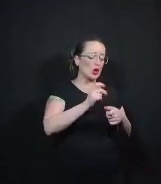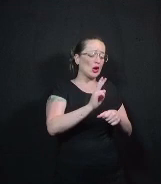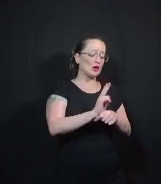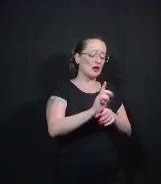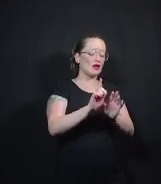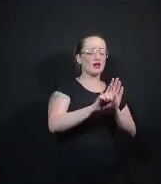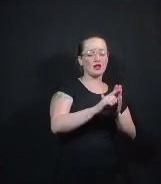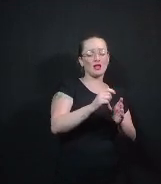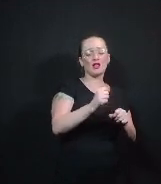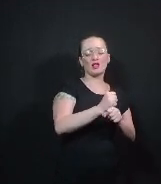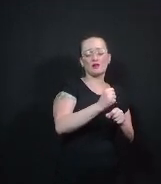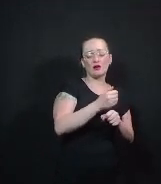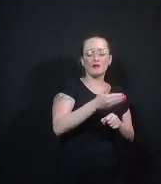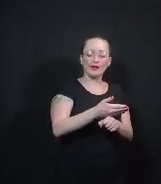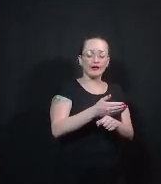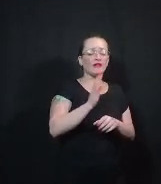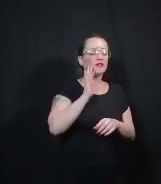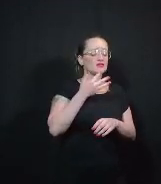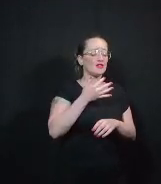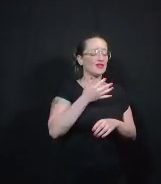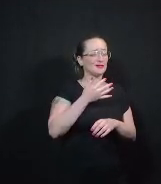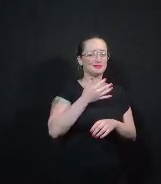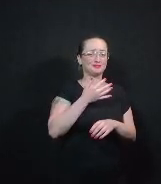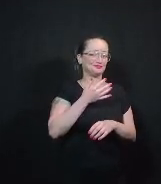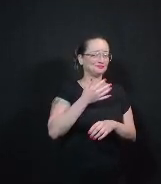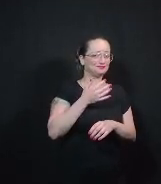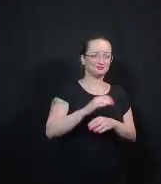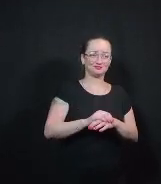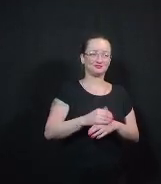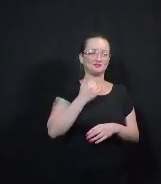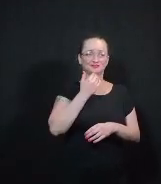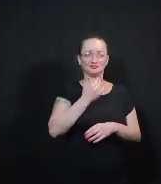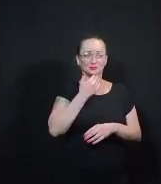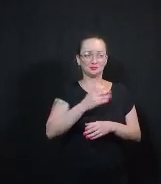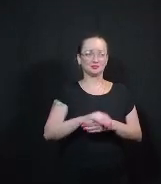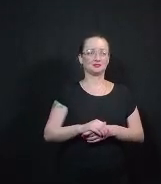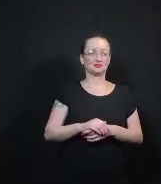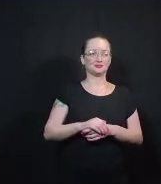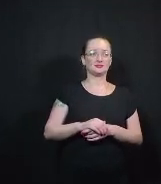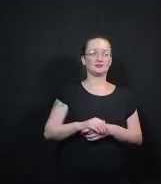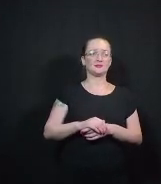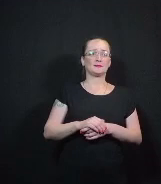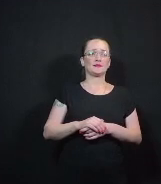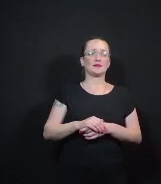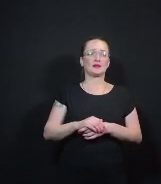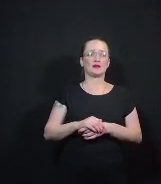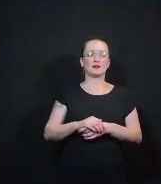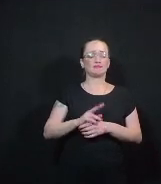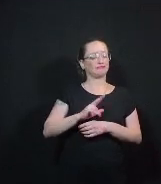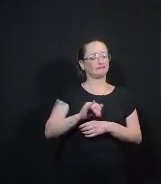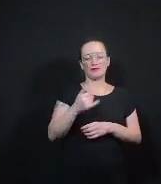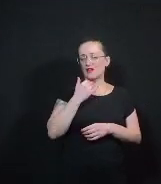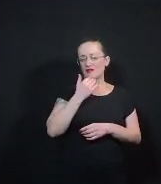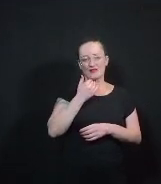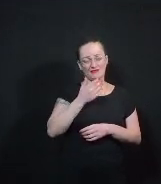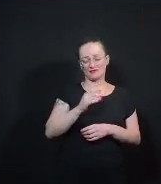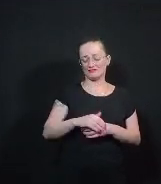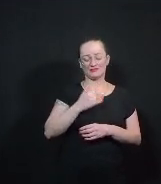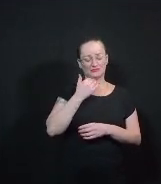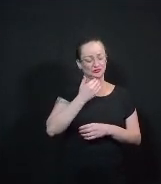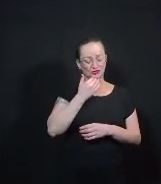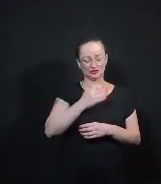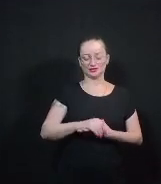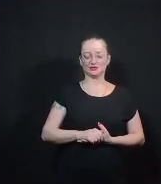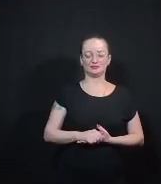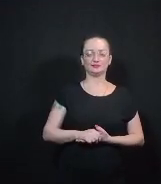uma reforma no procedimento de moderação das plataformas vai encaminhar esse problema. Não vai encaminhar, no meu